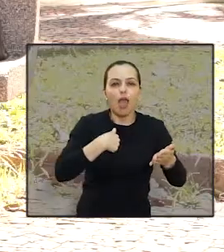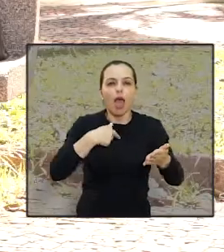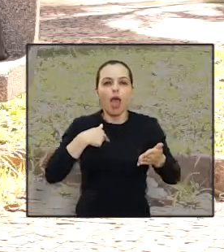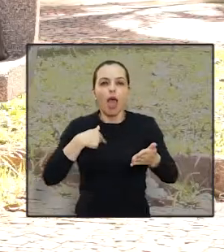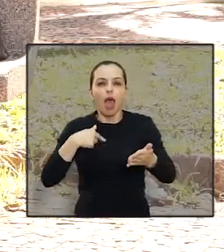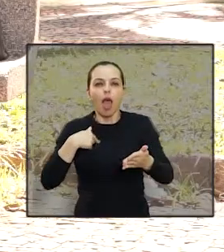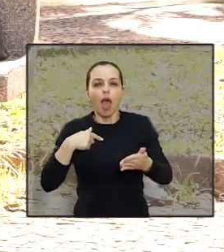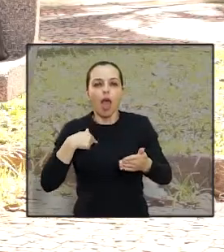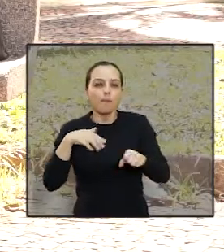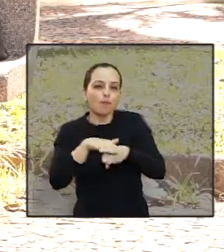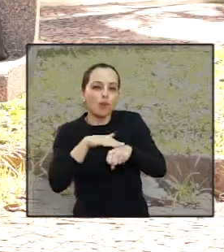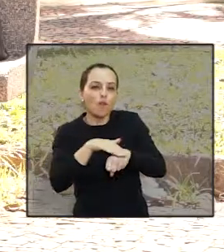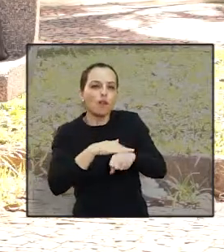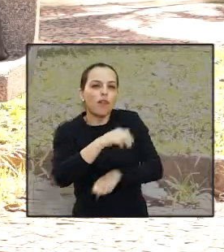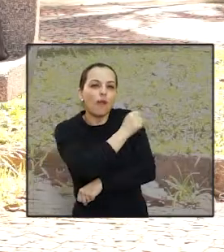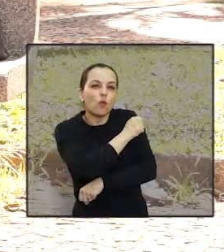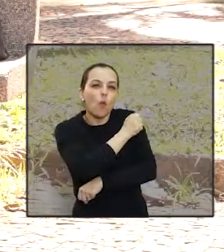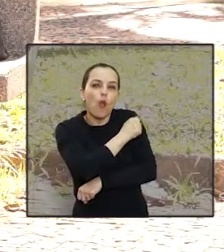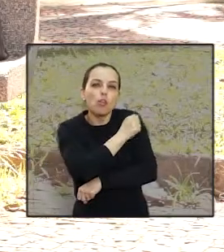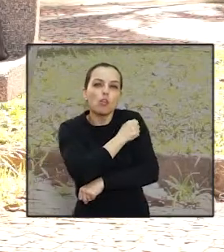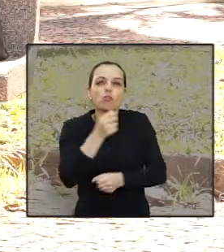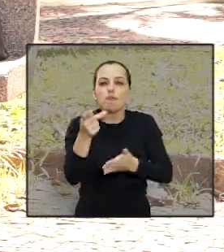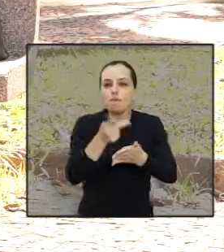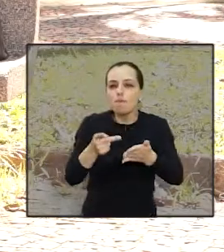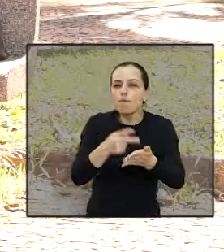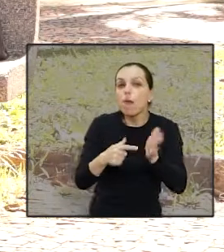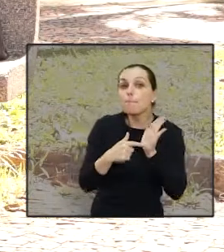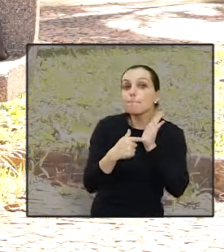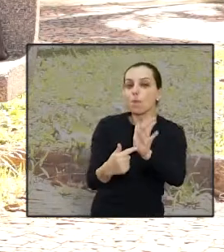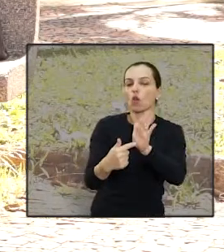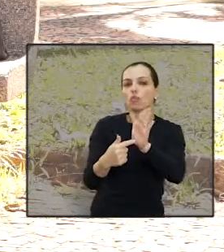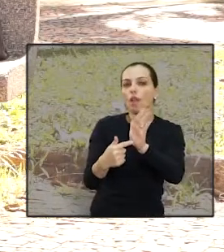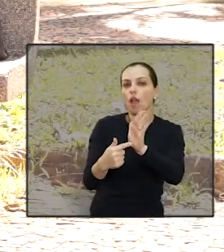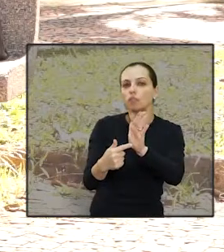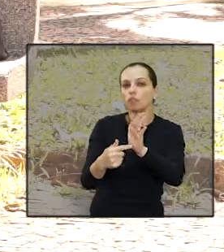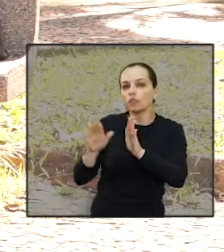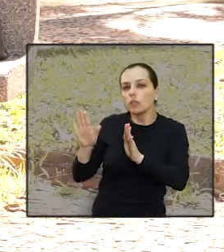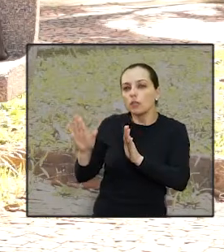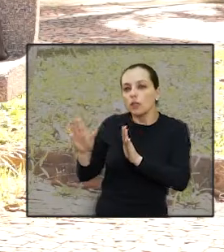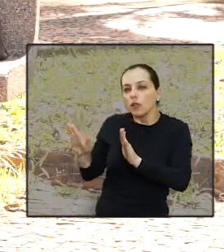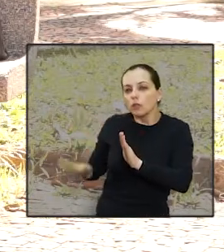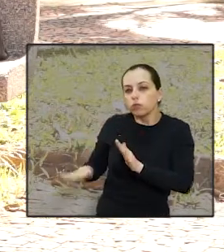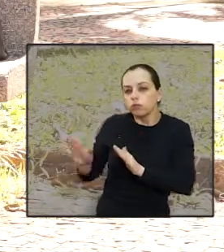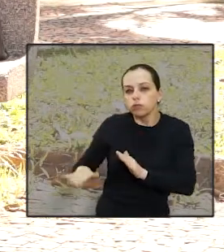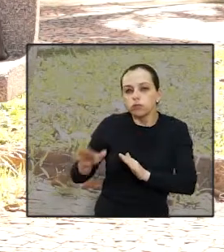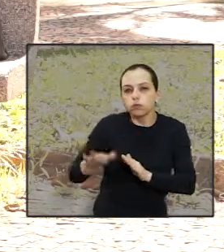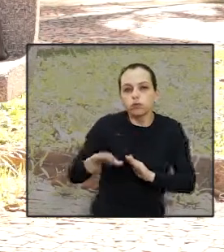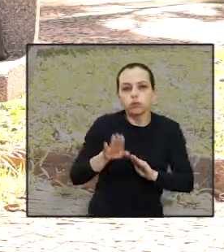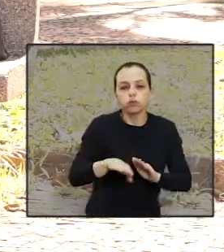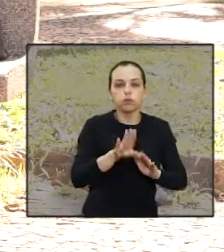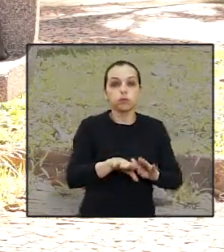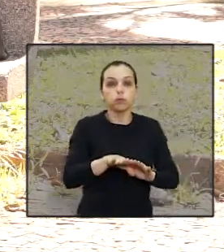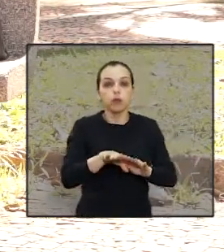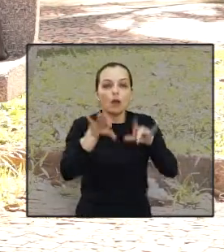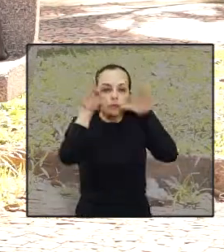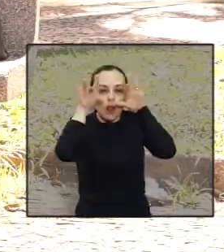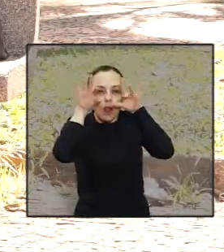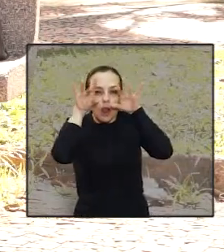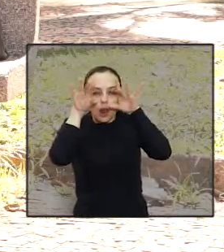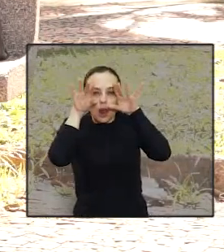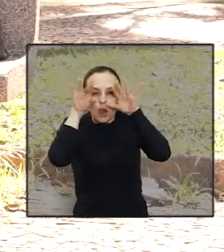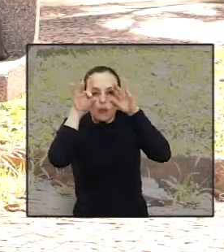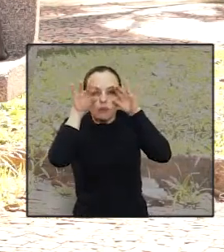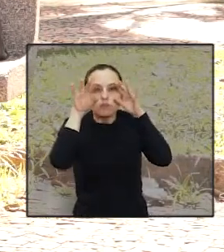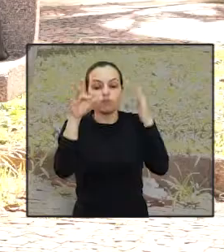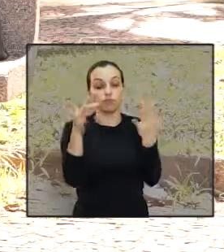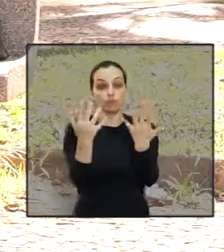olhos brilhantes, ou conversando com pessoas que eu sei que estão com os olhos brilhantes, vendo a minha escrita e se encantando